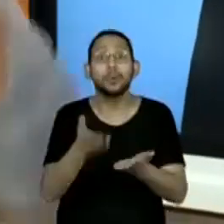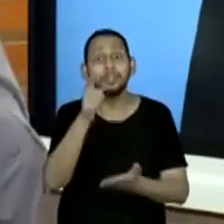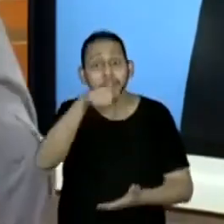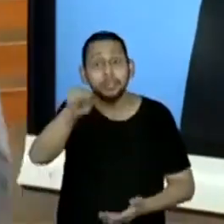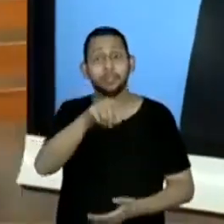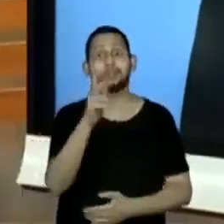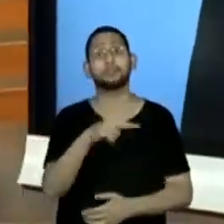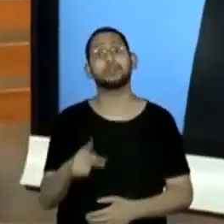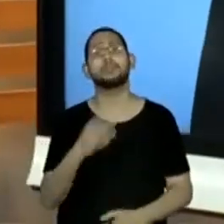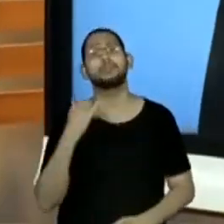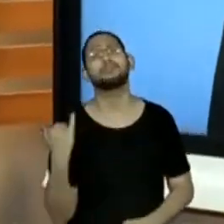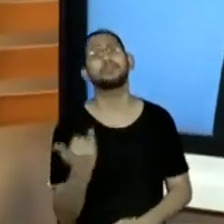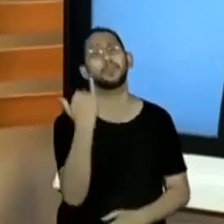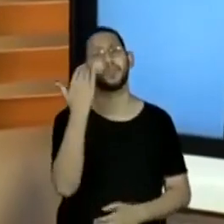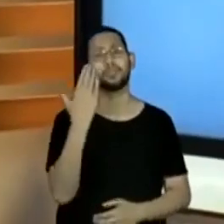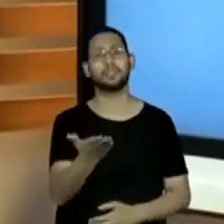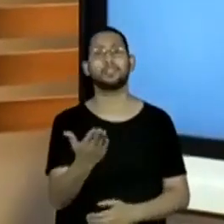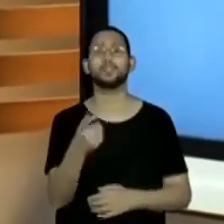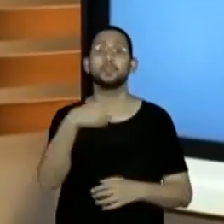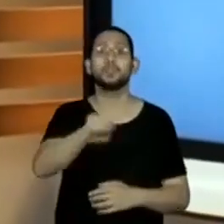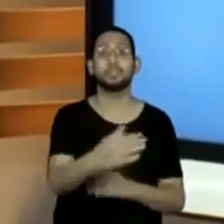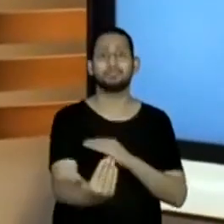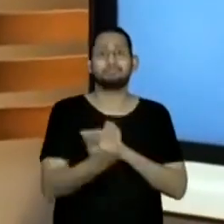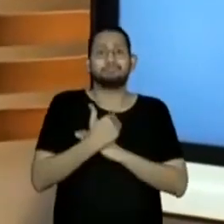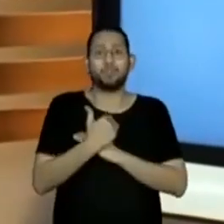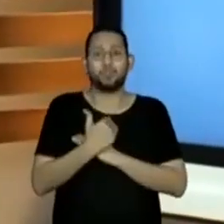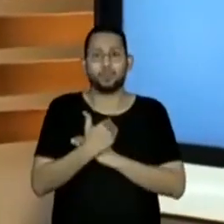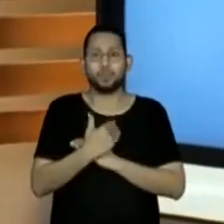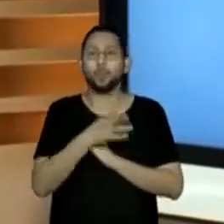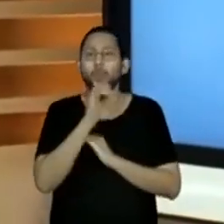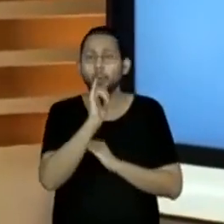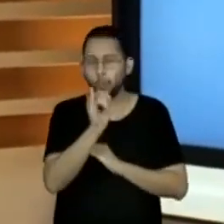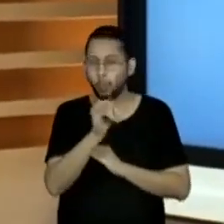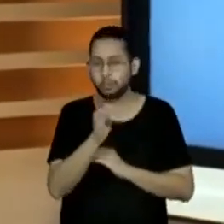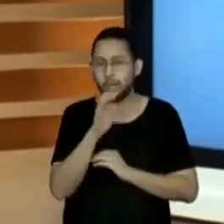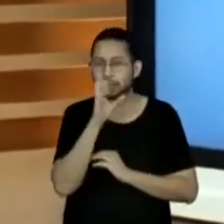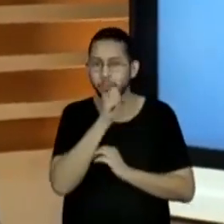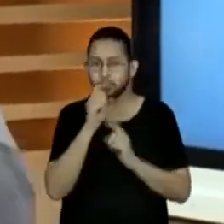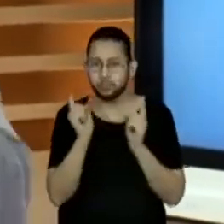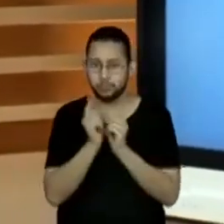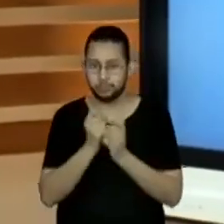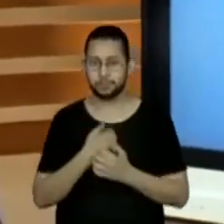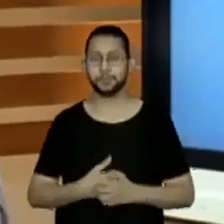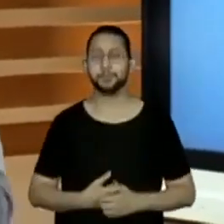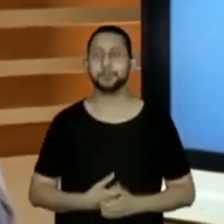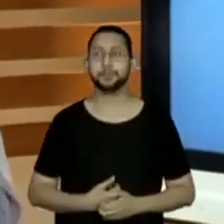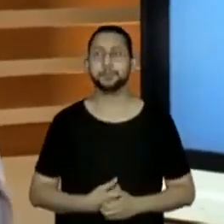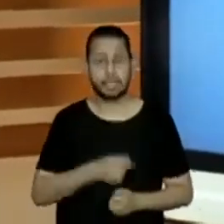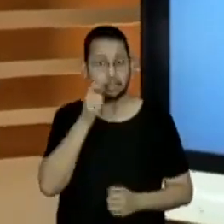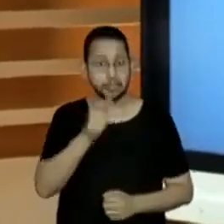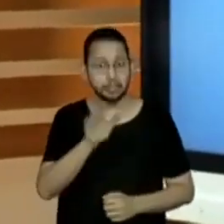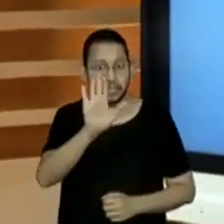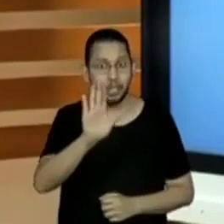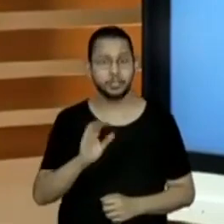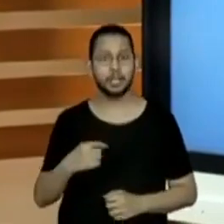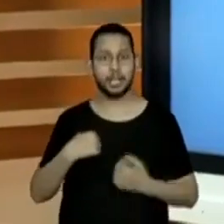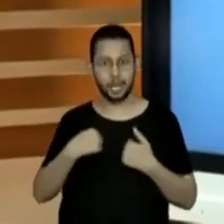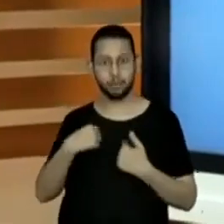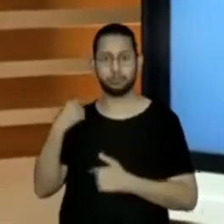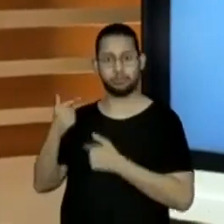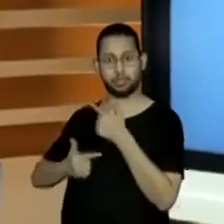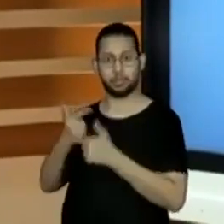não têm ideia o quanto vocês estão me ajudando. Vou contar aqui uma coisinha para vocês bem interessante. A escola em que eu